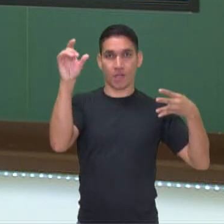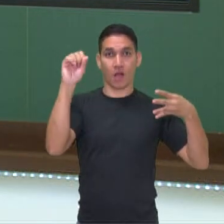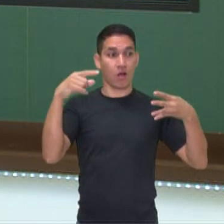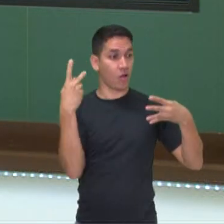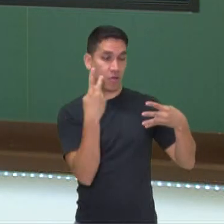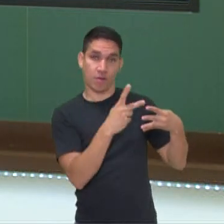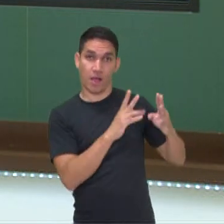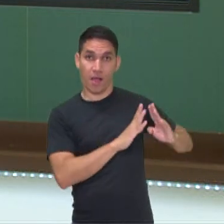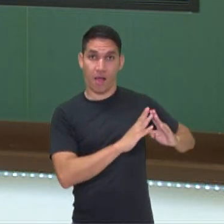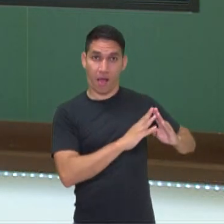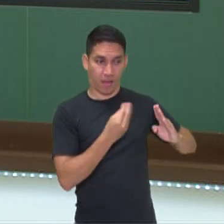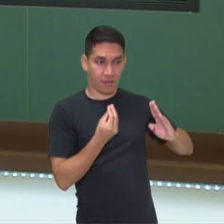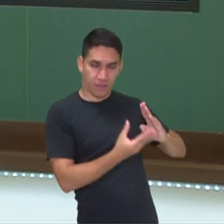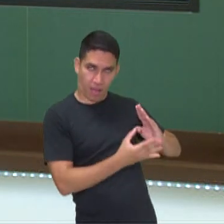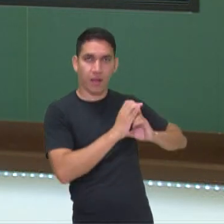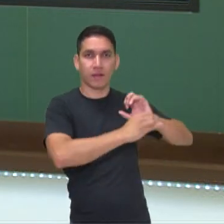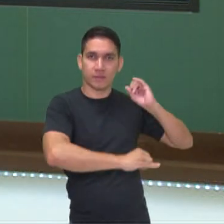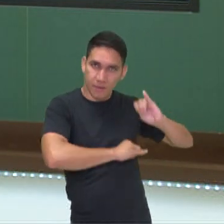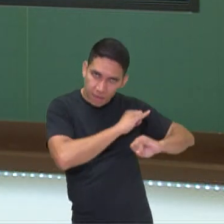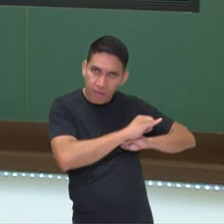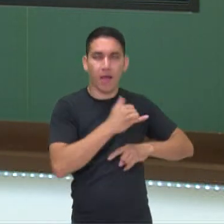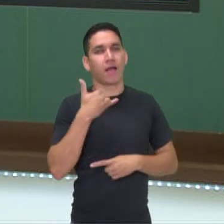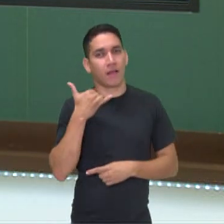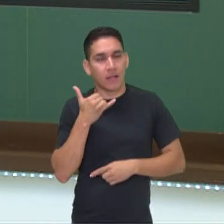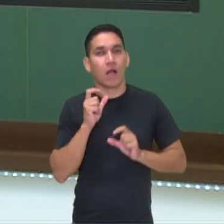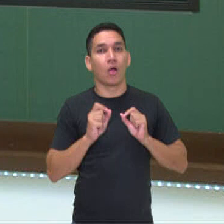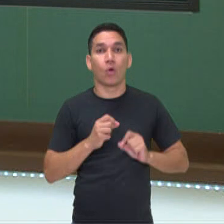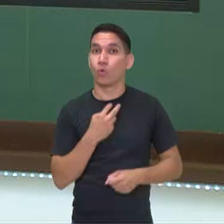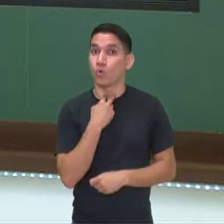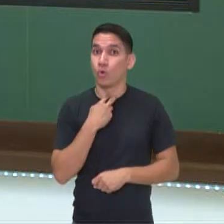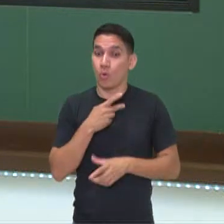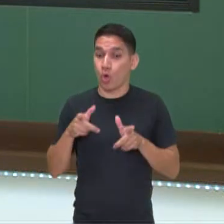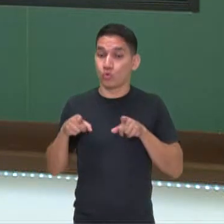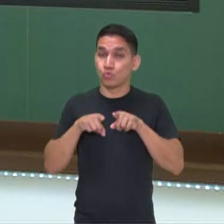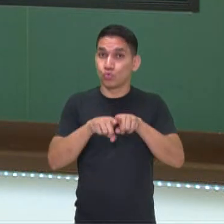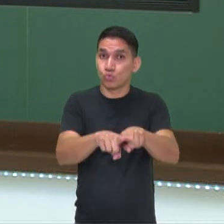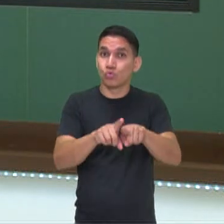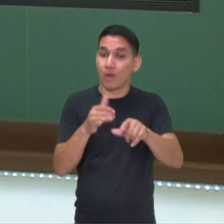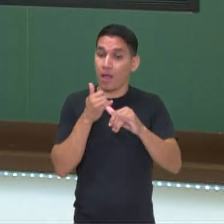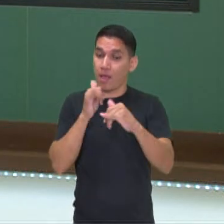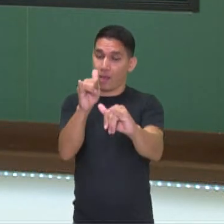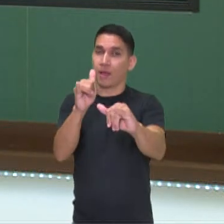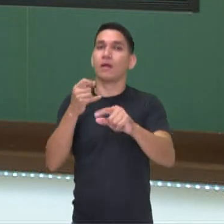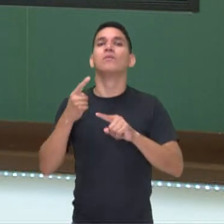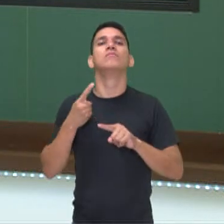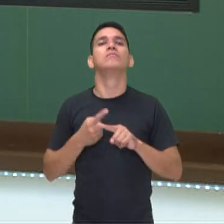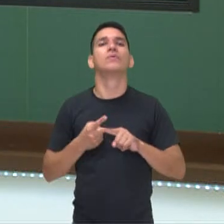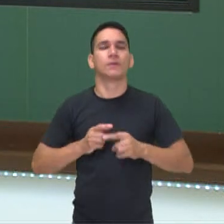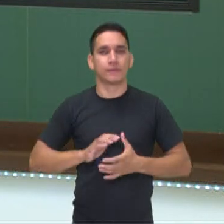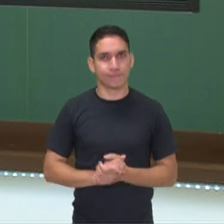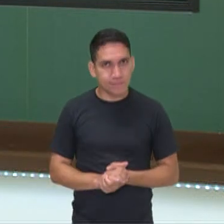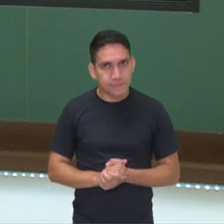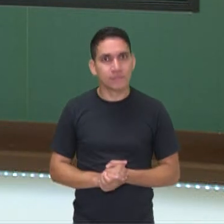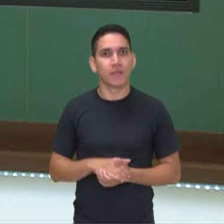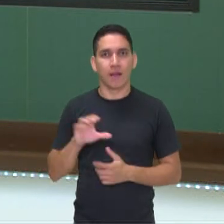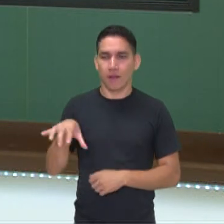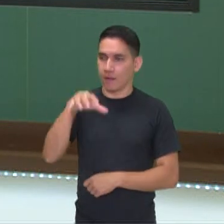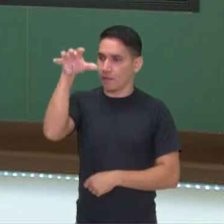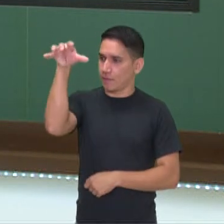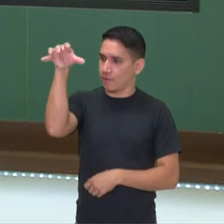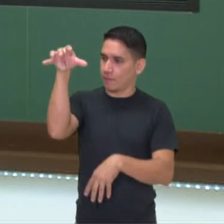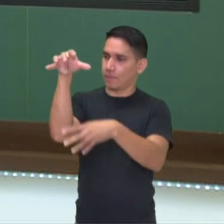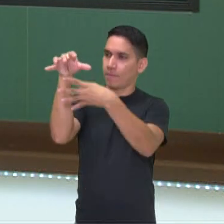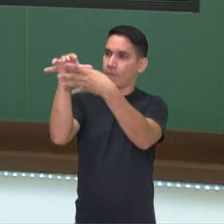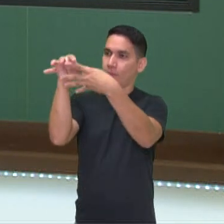transmissão de dados, internet, telefonia, eles não podem passar junto com os cabos elétricos, pois esses cabos elétricos